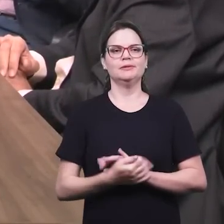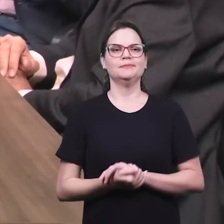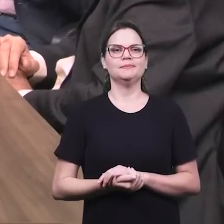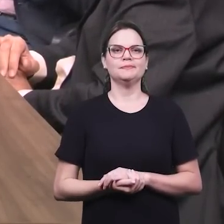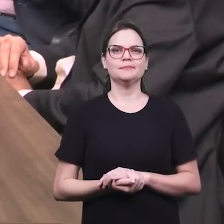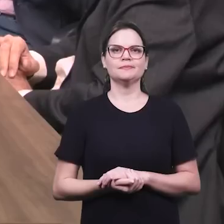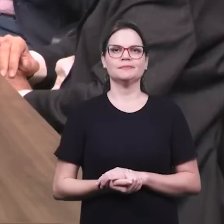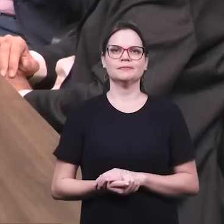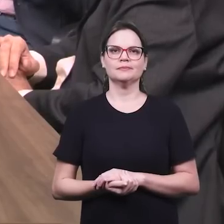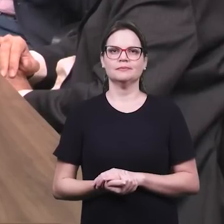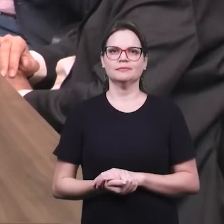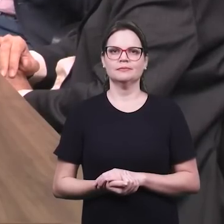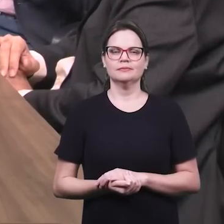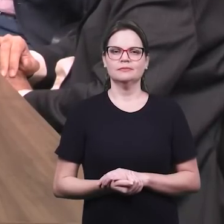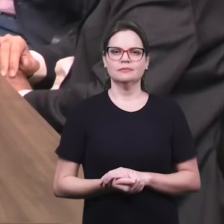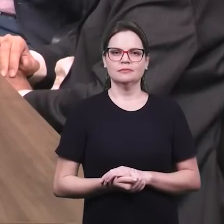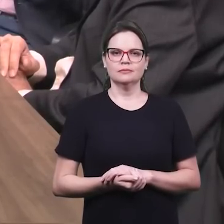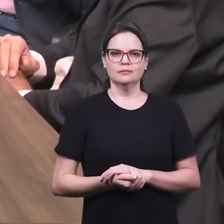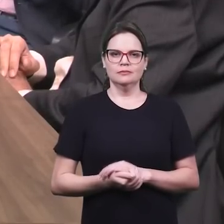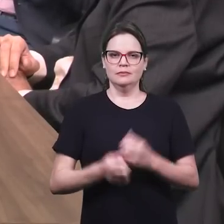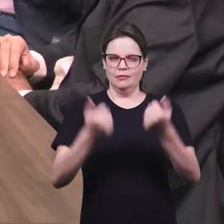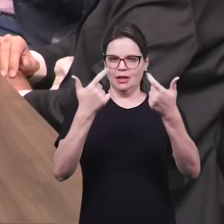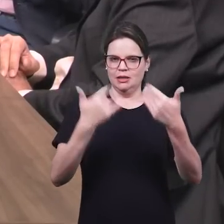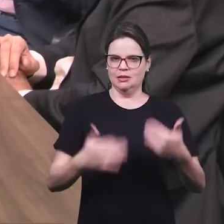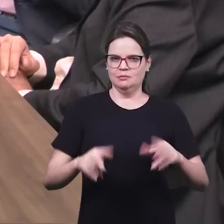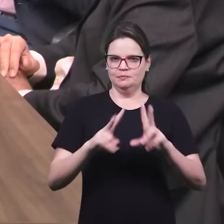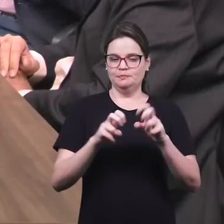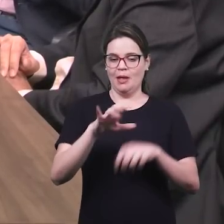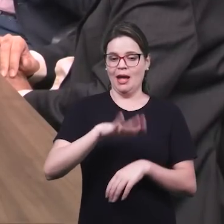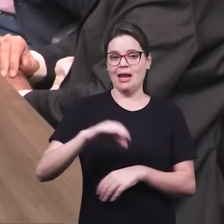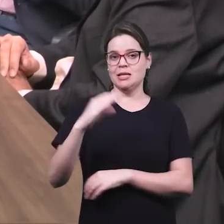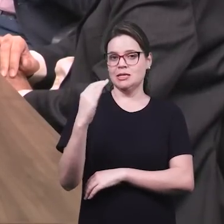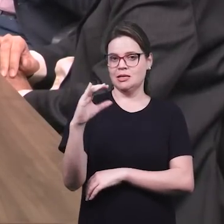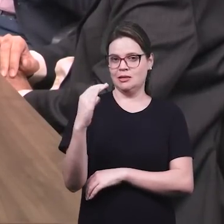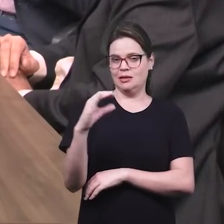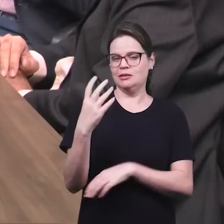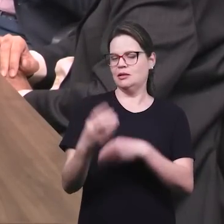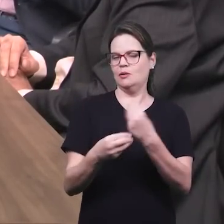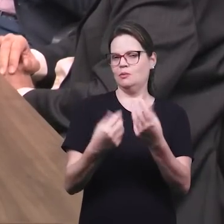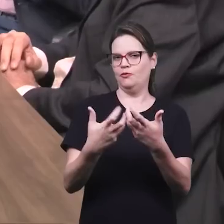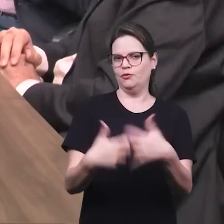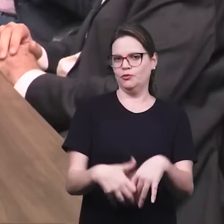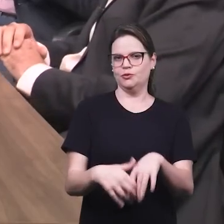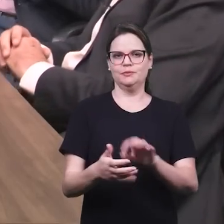dá para nós aqui um contexto científico nesse sentido, né?